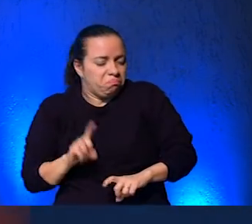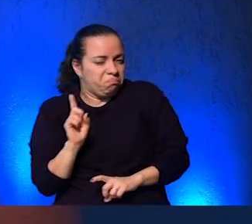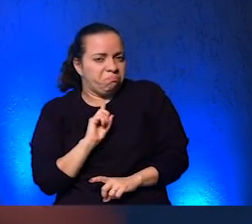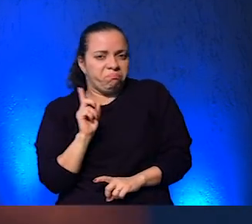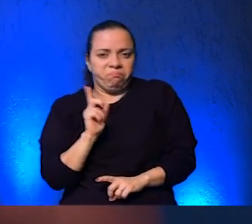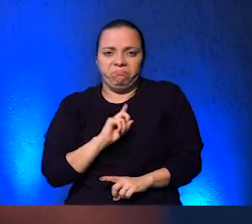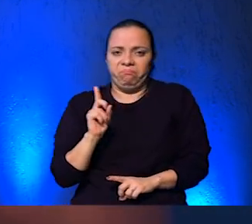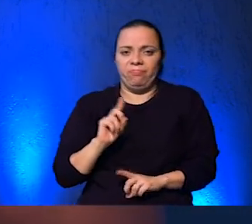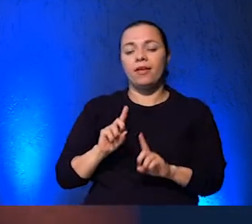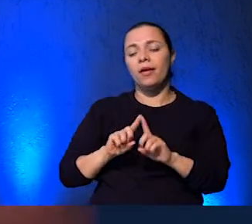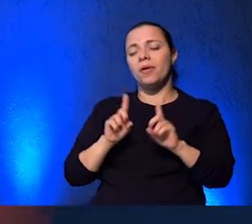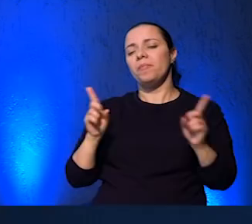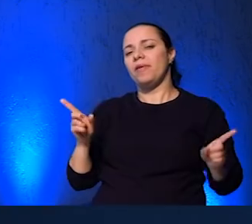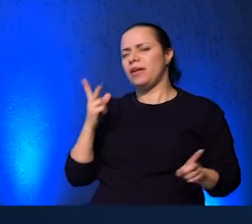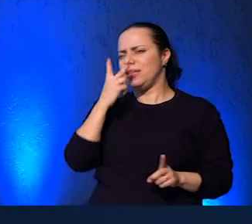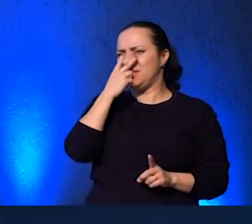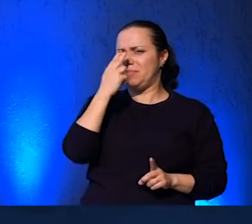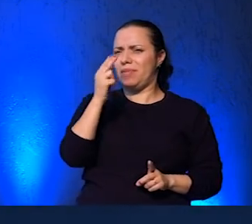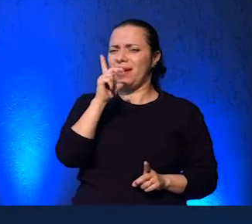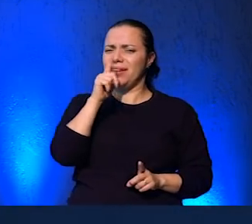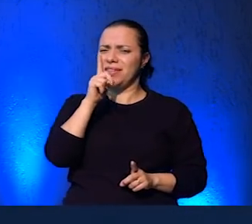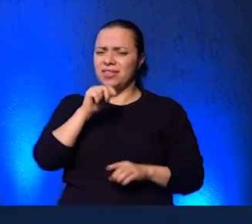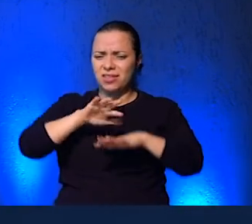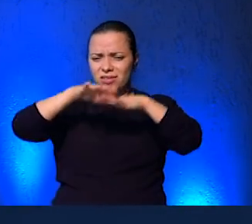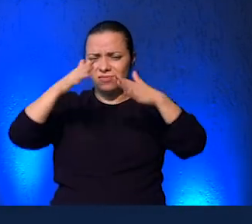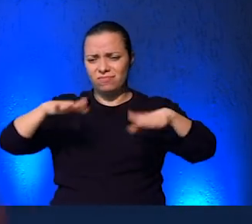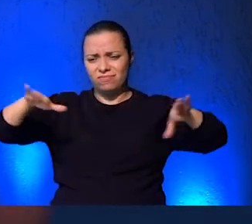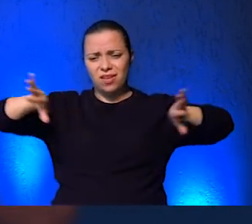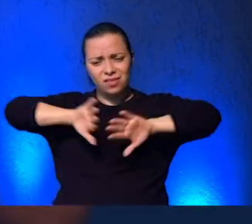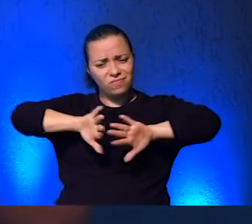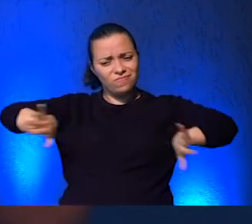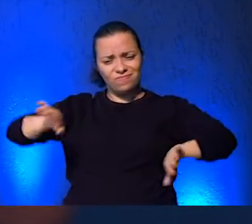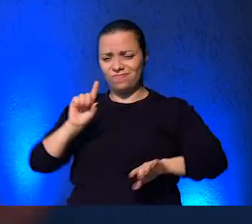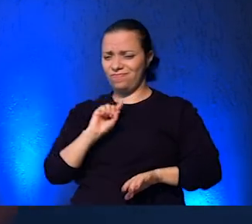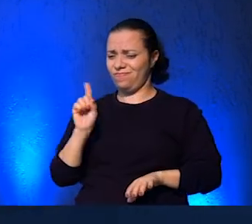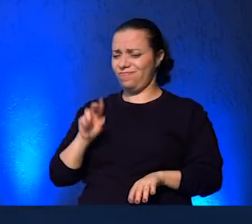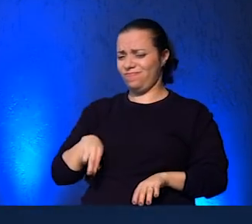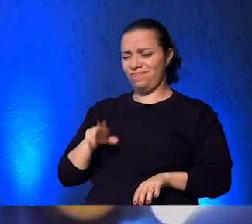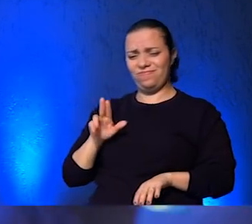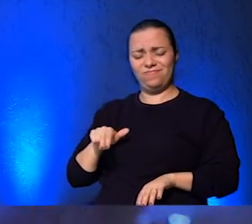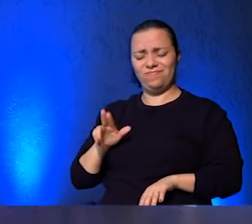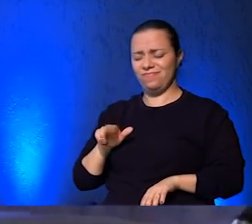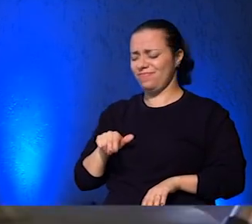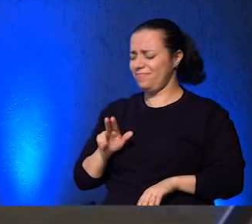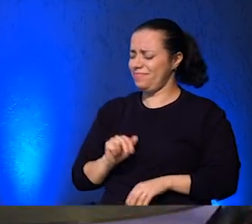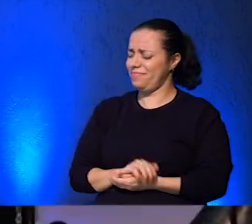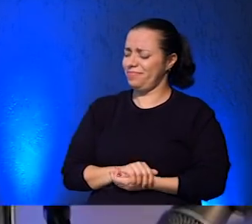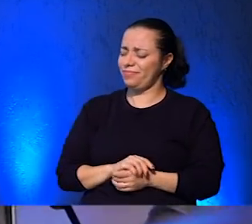ou parece que o mar não vai se abrir